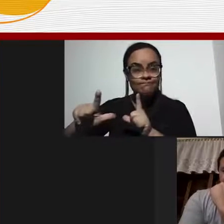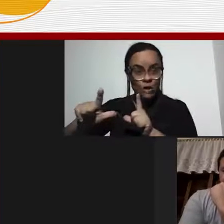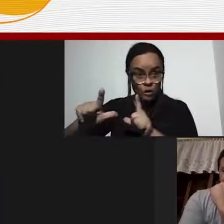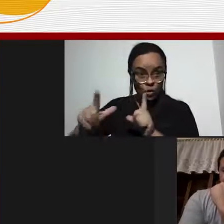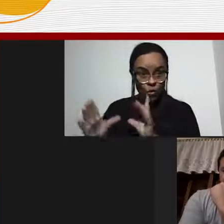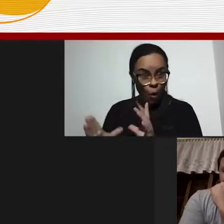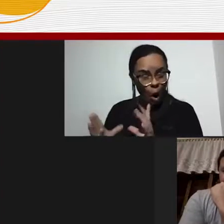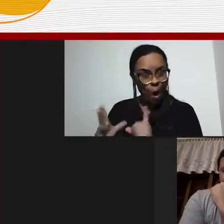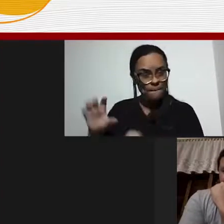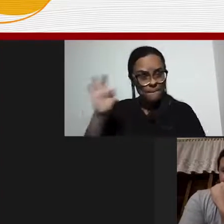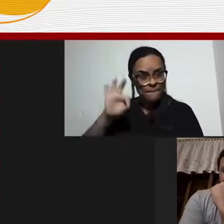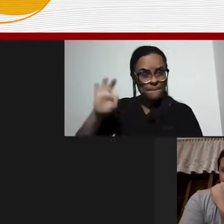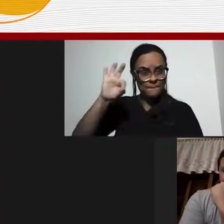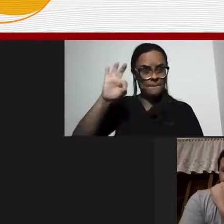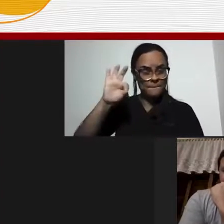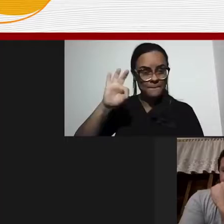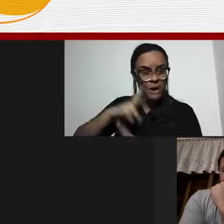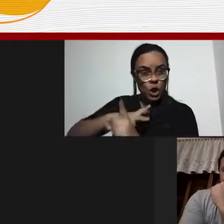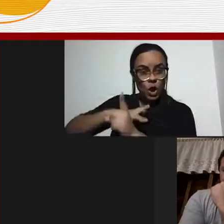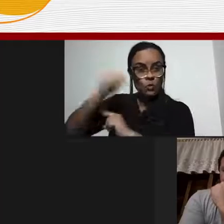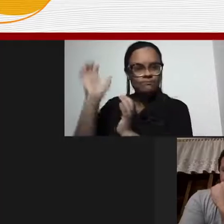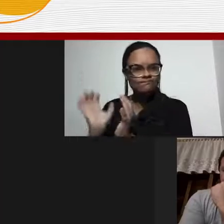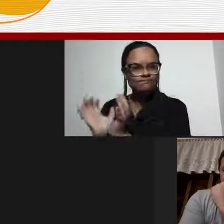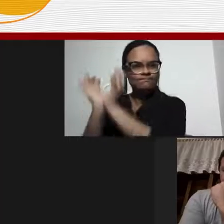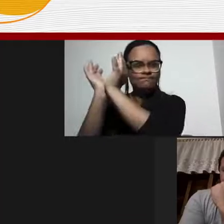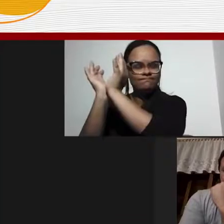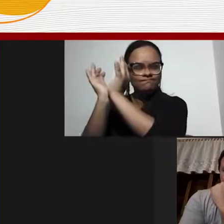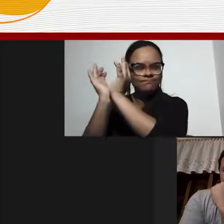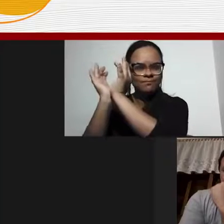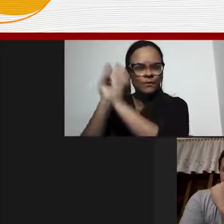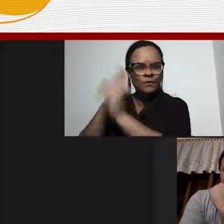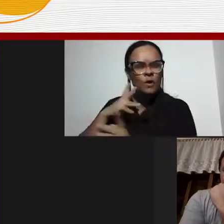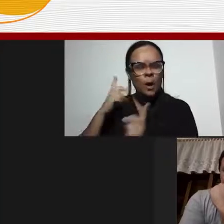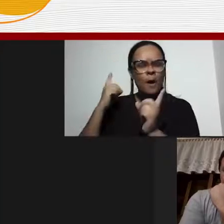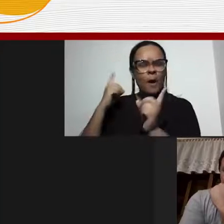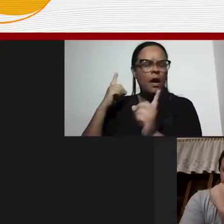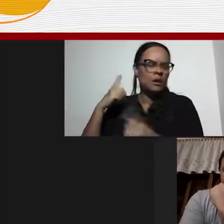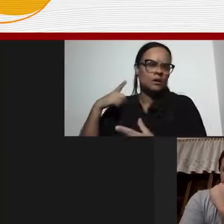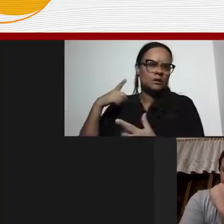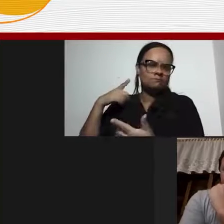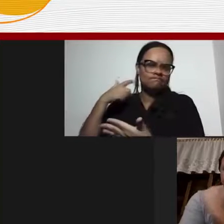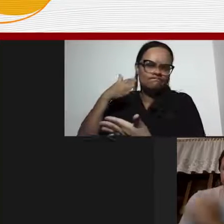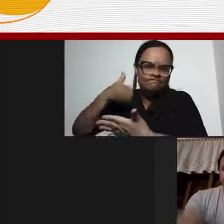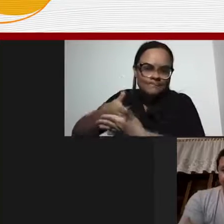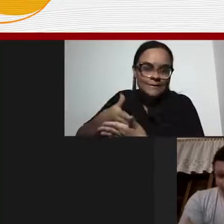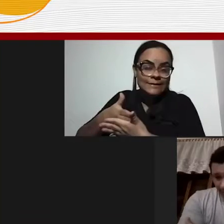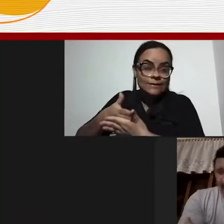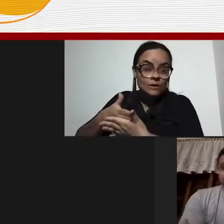você chegou, quais foram os principais desafios que você teve que superar?